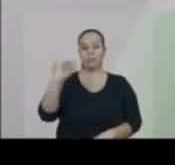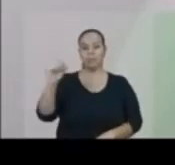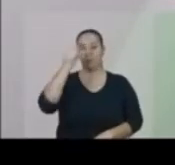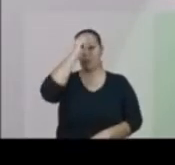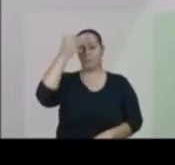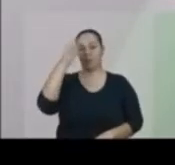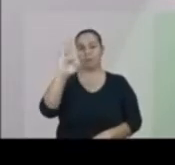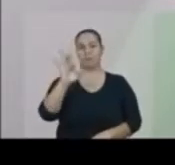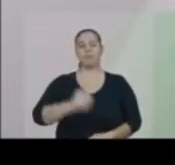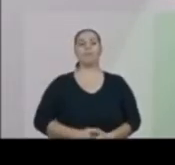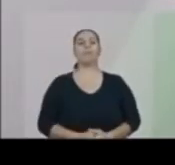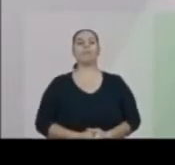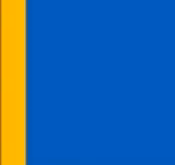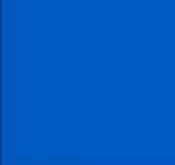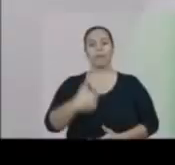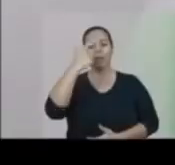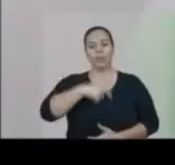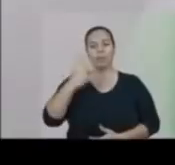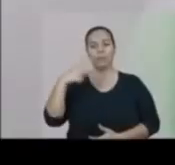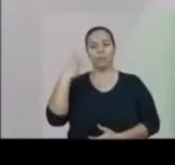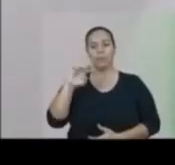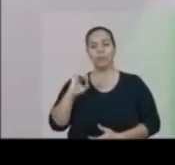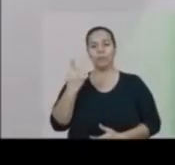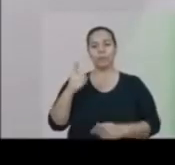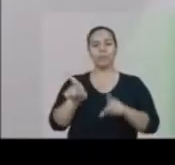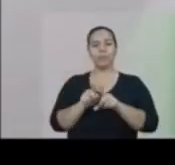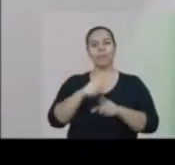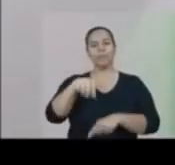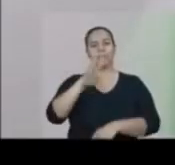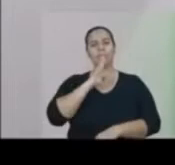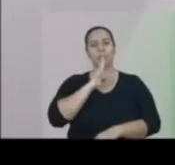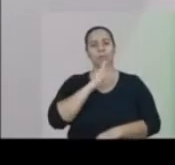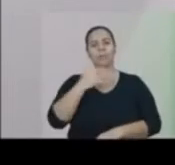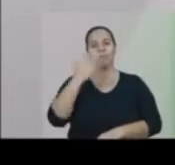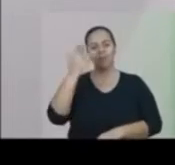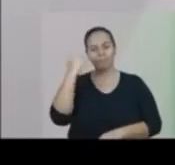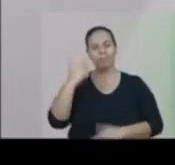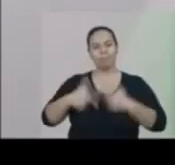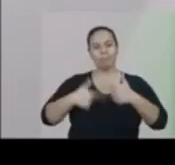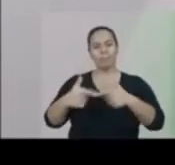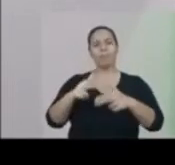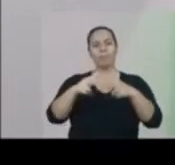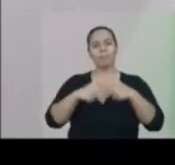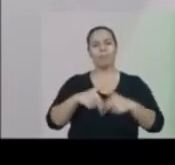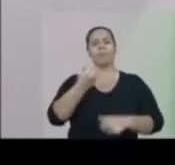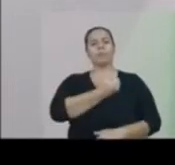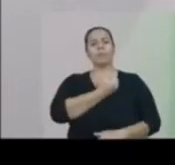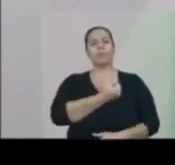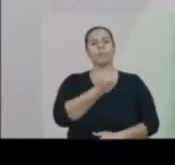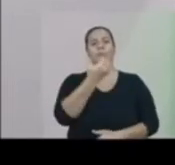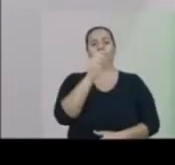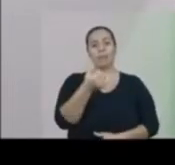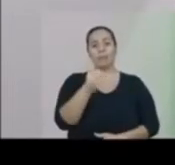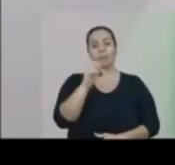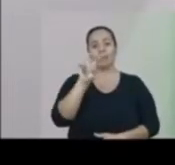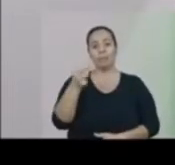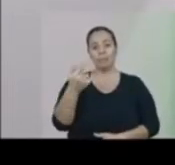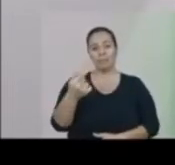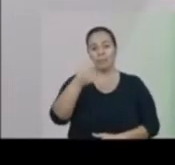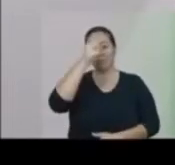Alonso, 10600, Crivella 10. Eu sou o vereador Hinaldo Silva, você me conhece, sabe que não mudei. Por isso peço seu voto para